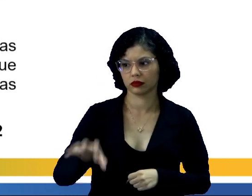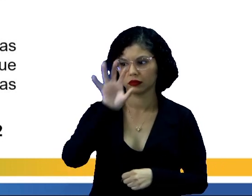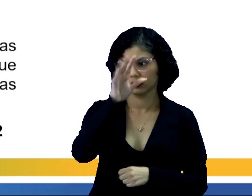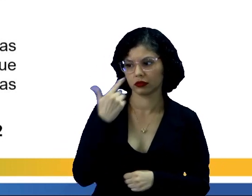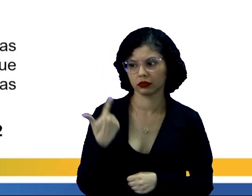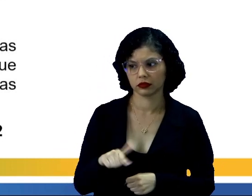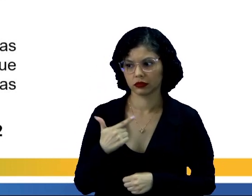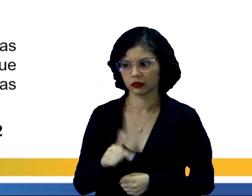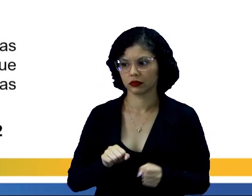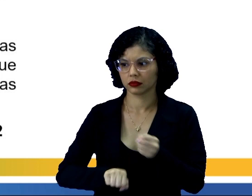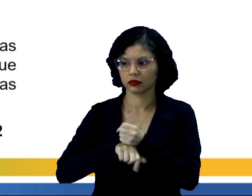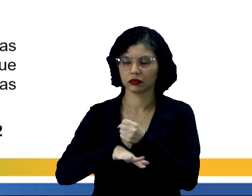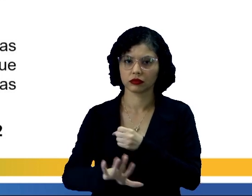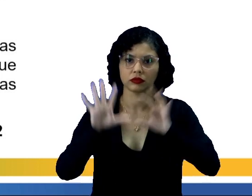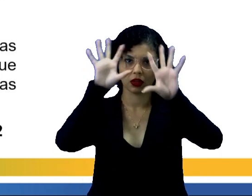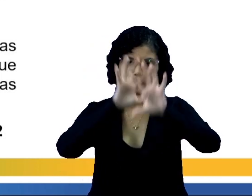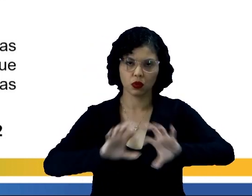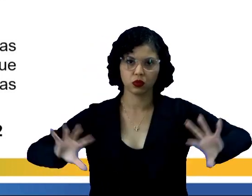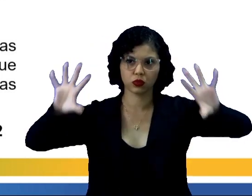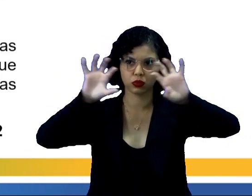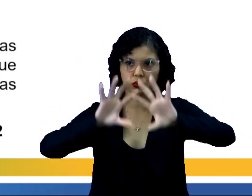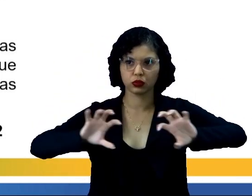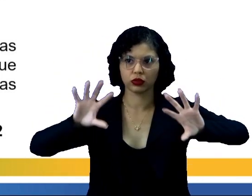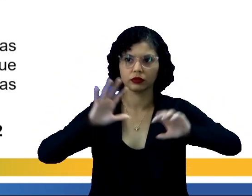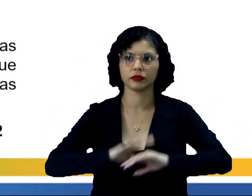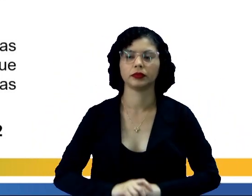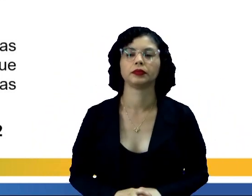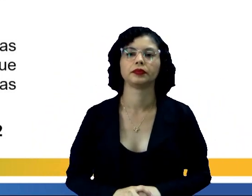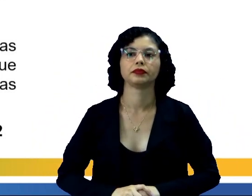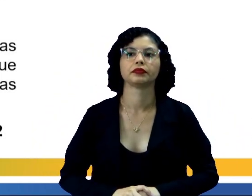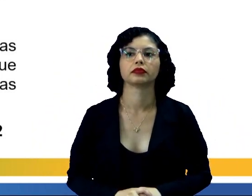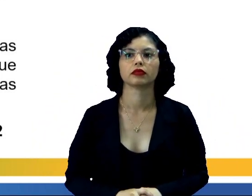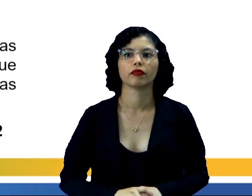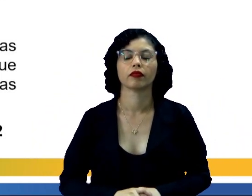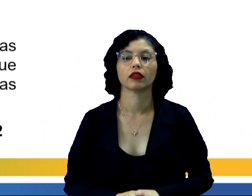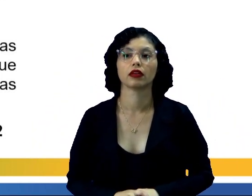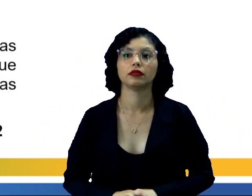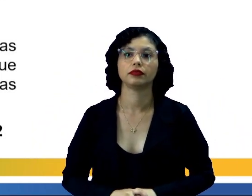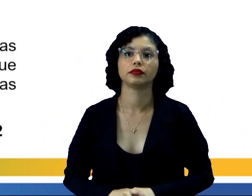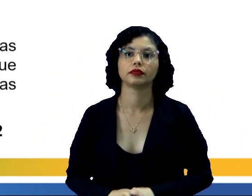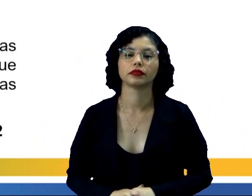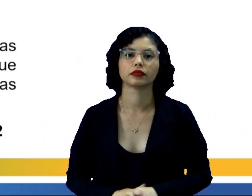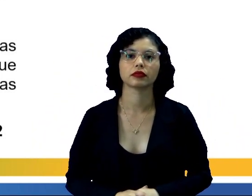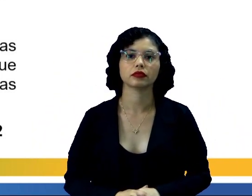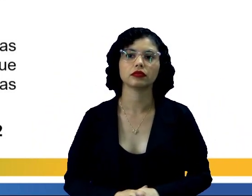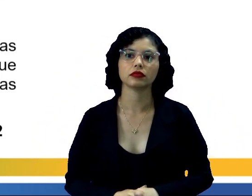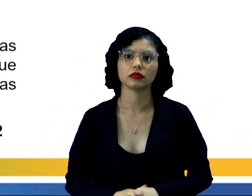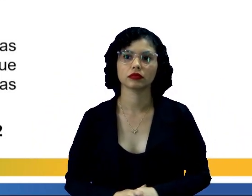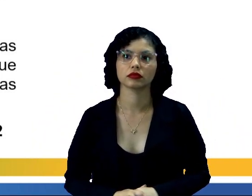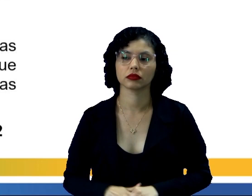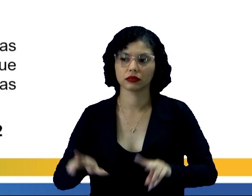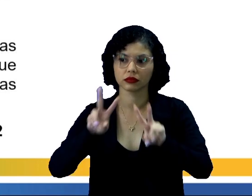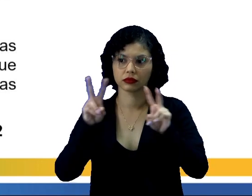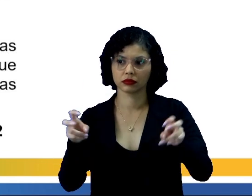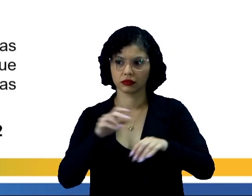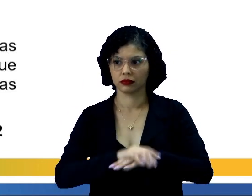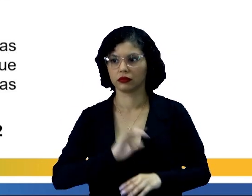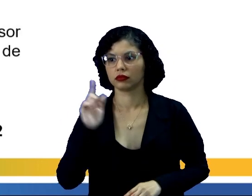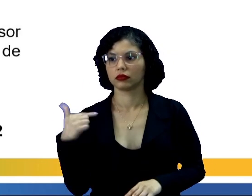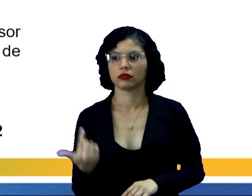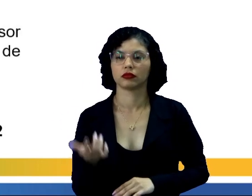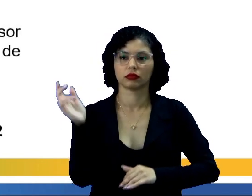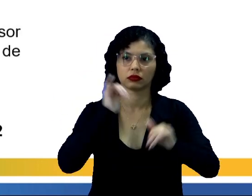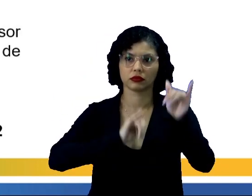em regiões em que não há escoamento de gás natural. E para a gente finalizar, gente, vamos ler o título da